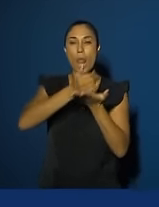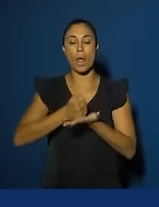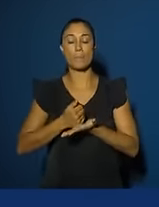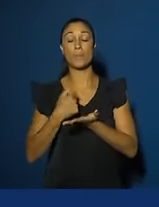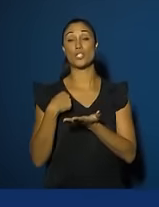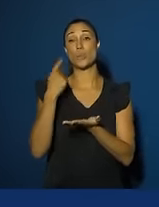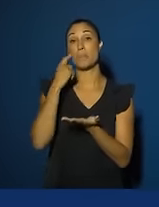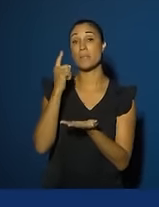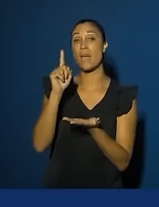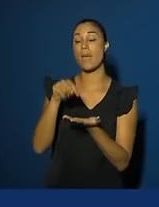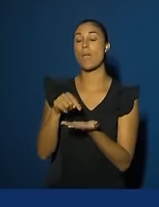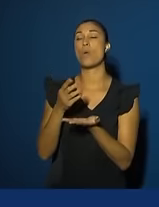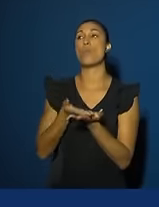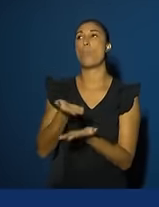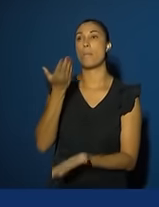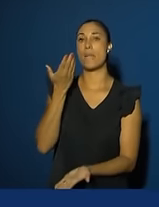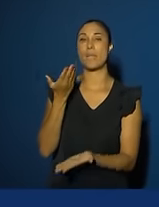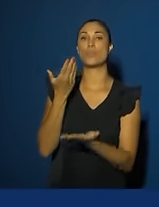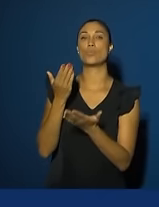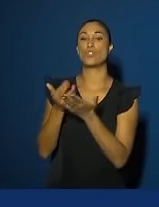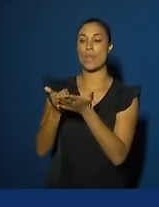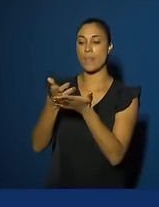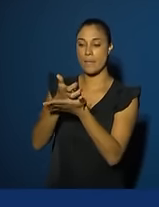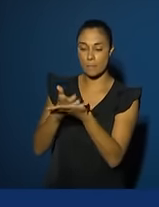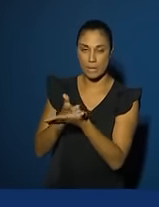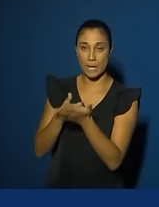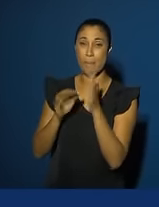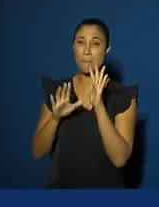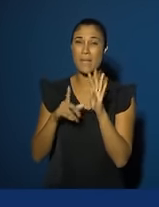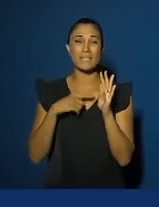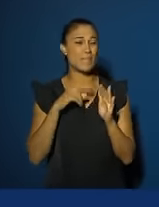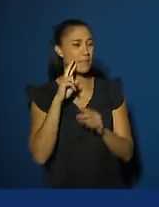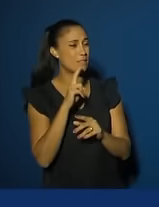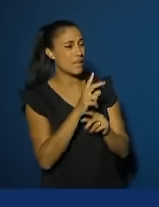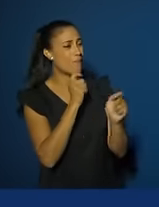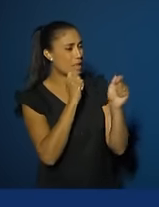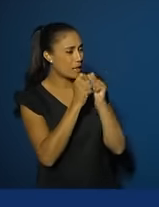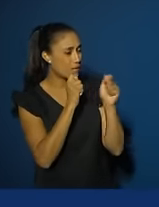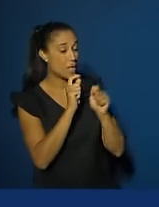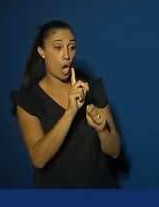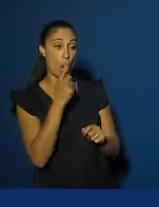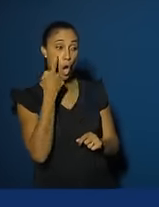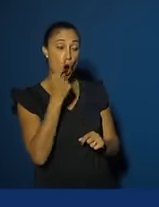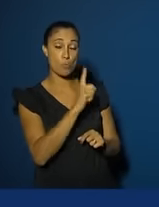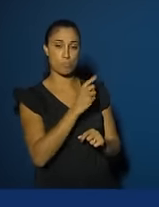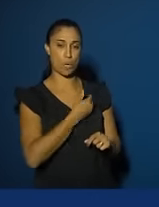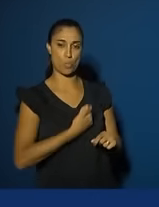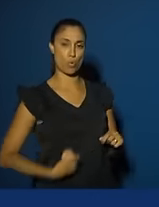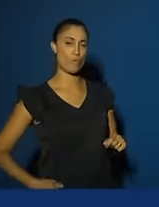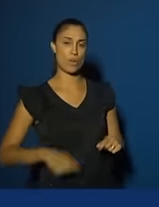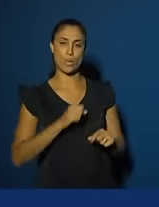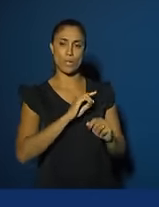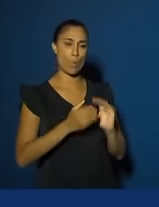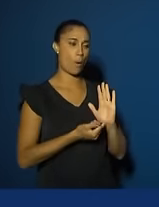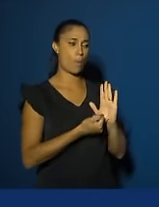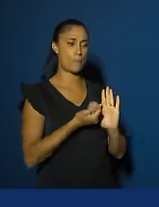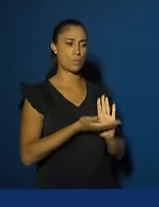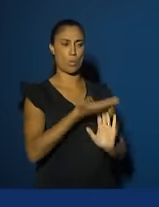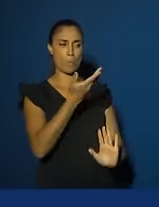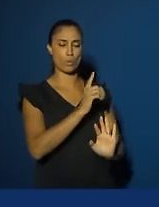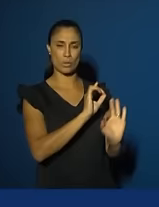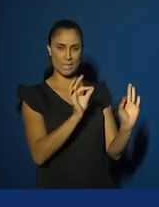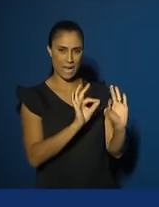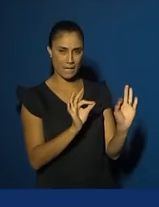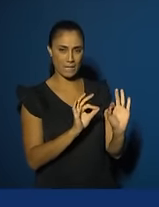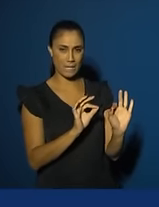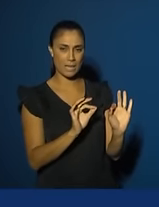Olha é aumento de Carga Tributária mas o senhor tem destacado em várias entrevistas que olha o governo Não aumentou a líquida de nenhum imposto a gente não mudou